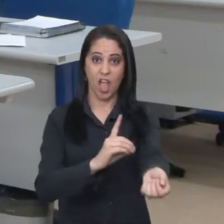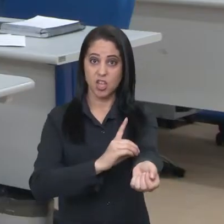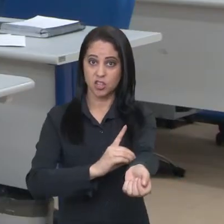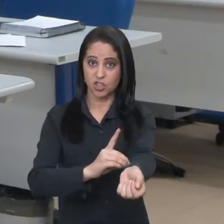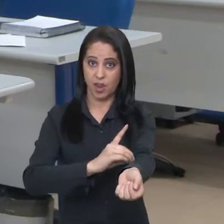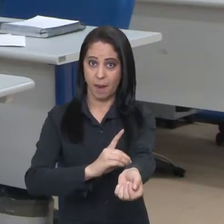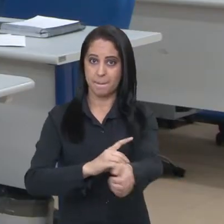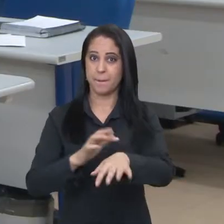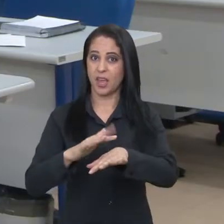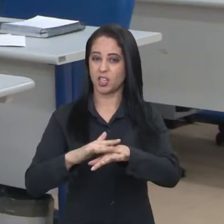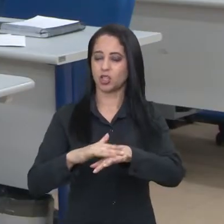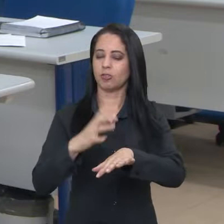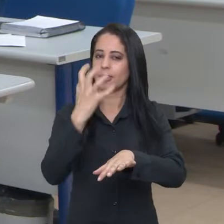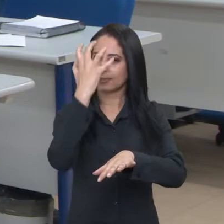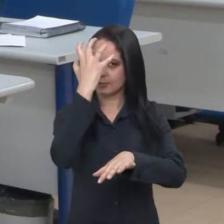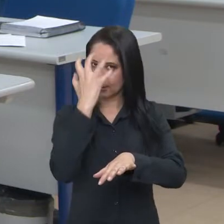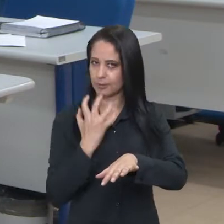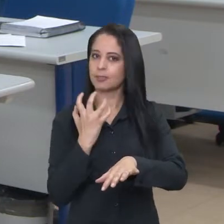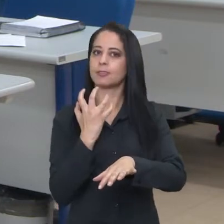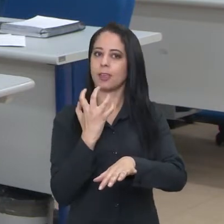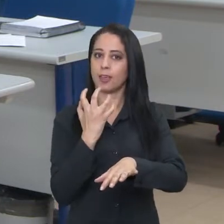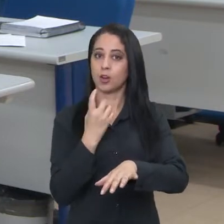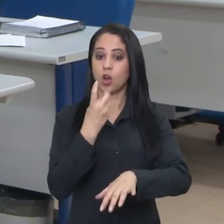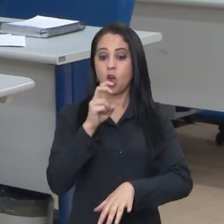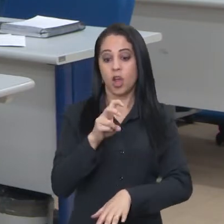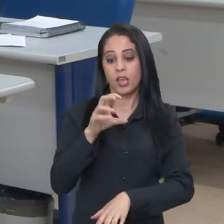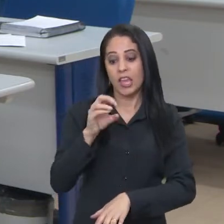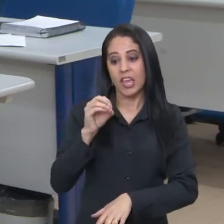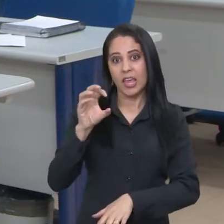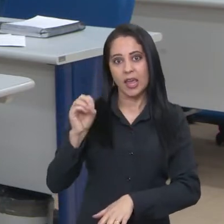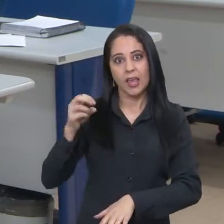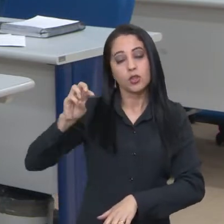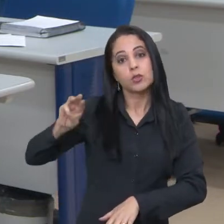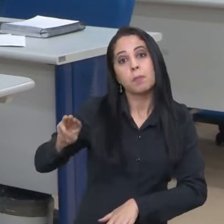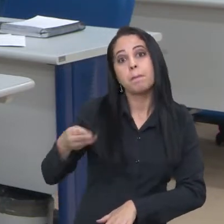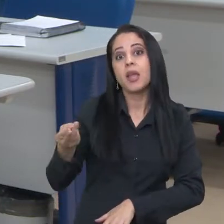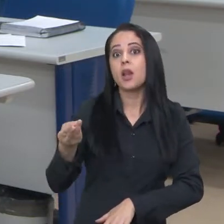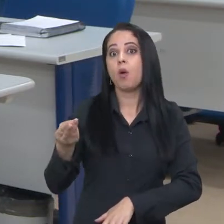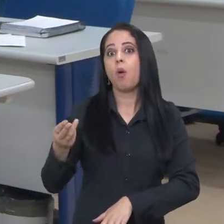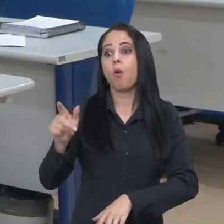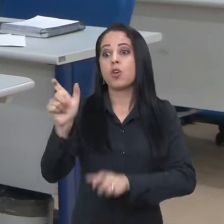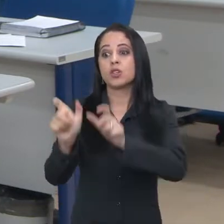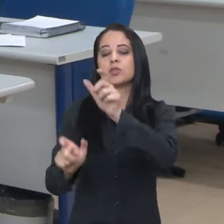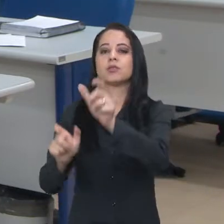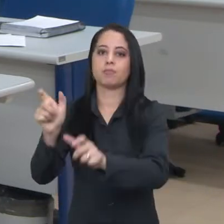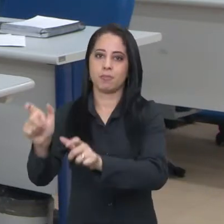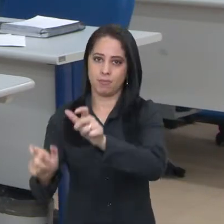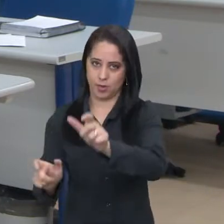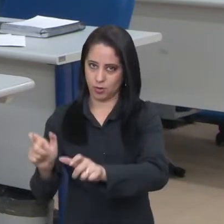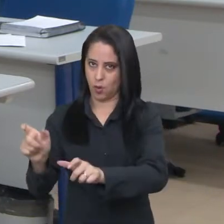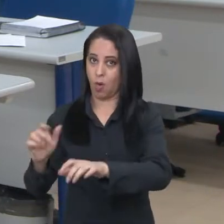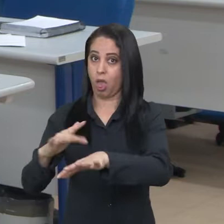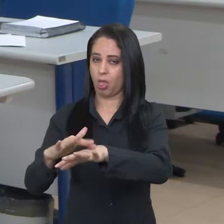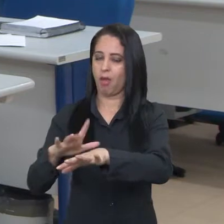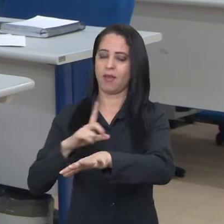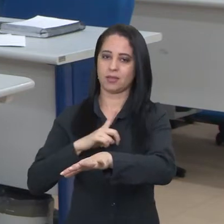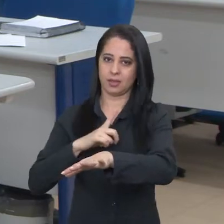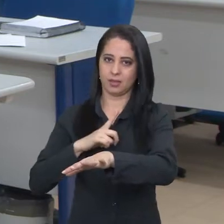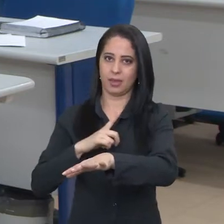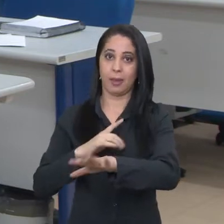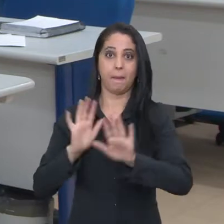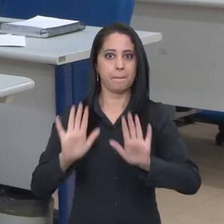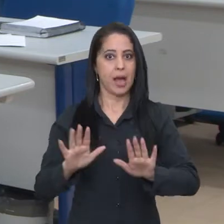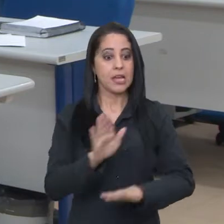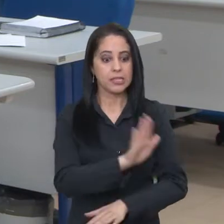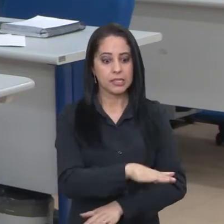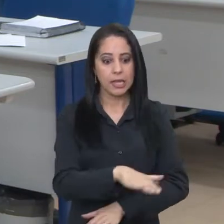a diabetes é uma doença séria que afeta mais de 500 milhões de adultos no mundo. E não só adultos não, viu? Segundo o Ministério